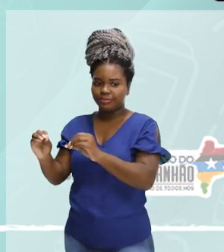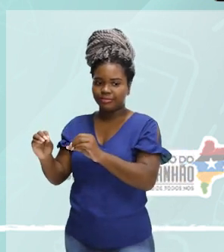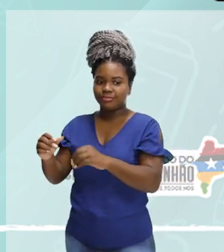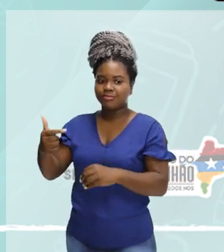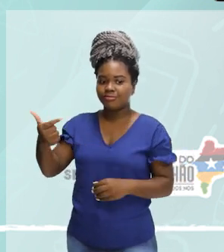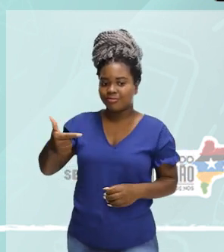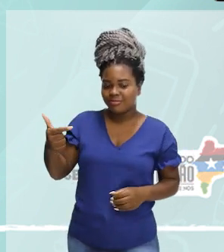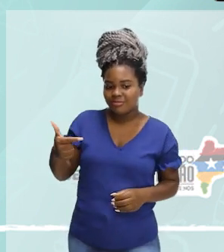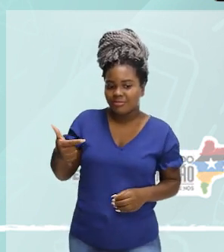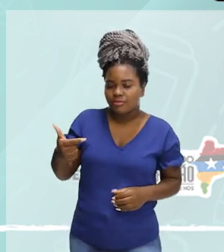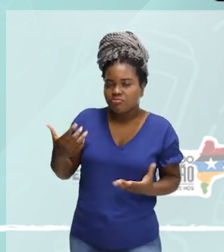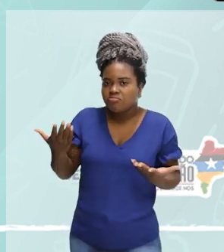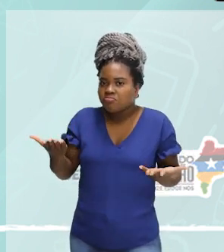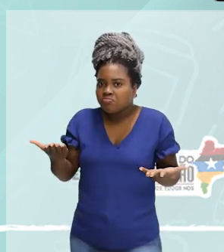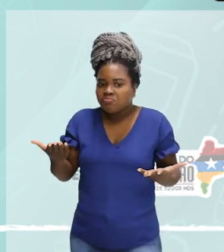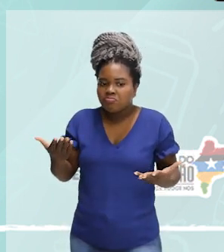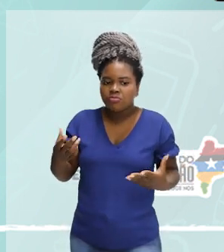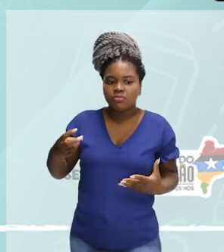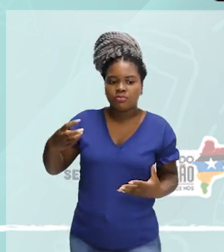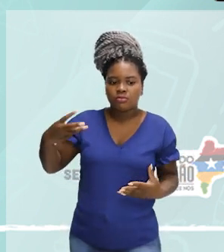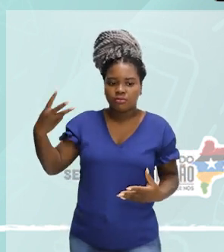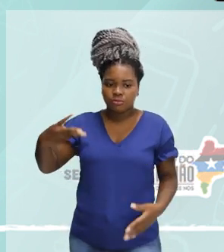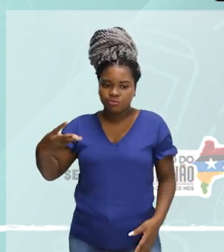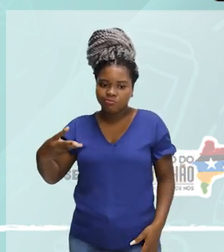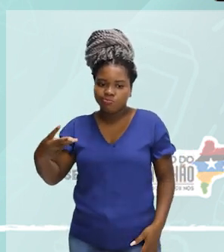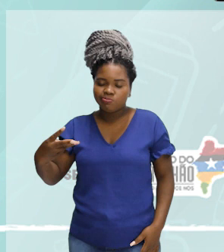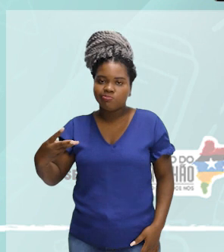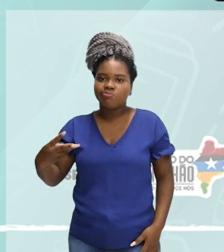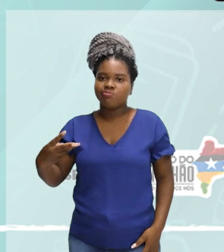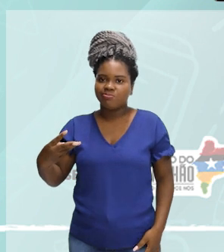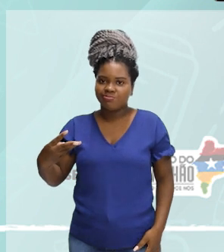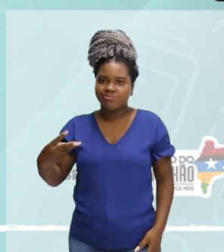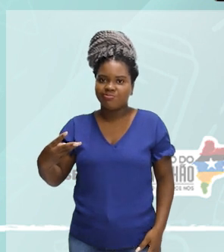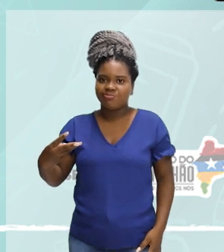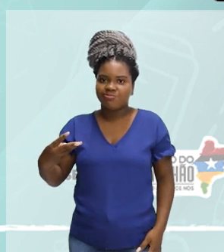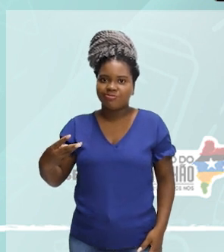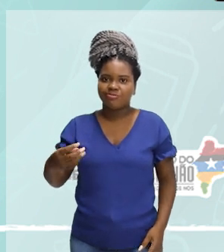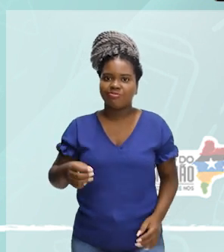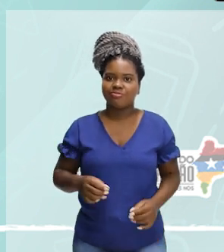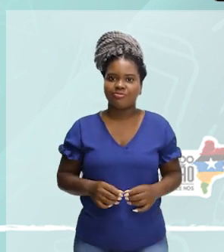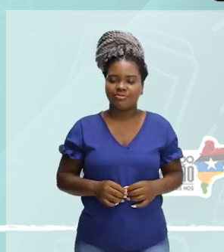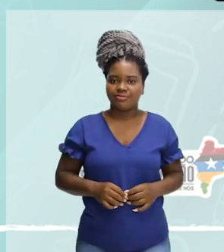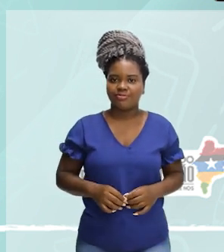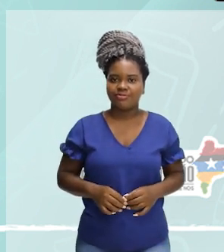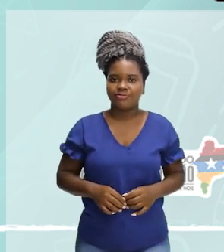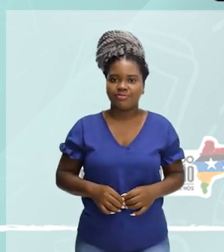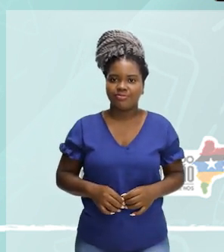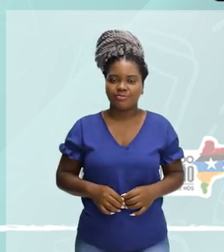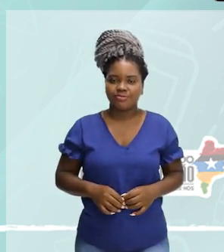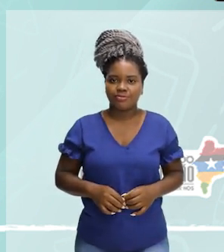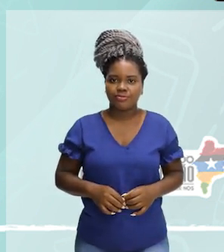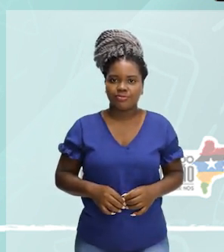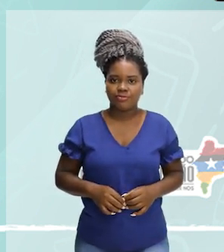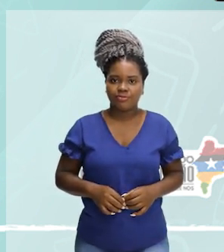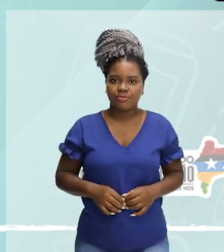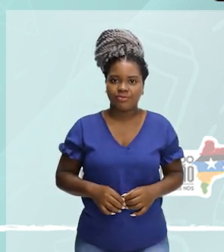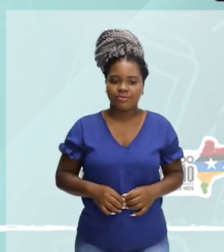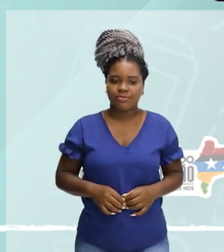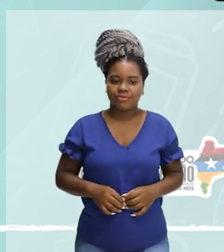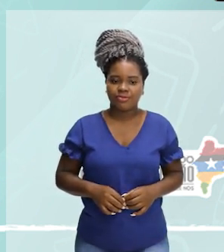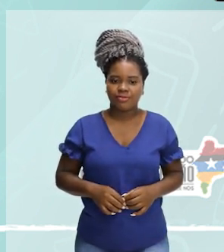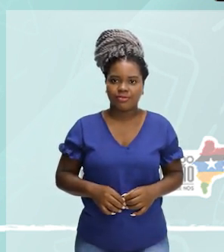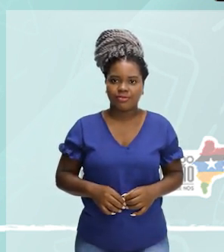é de seus pais. Ela é alguma coisa de sua turma, da sua sala de aula.